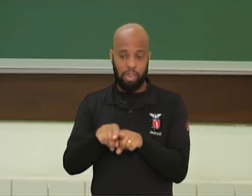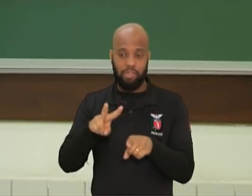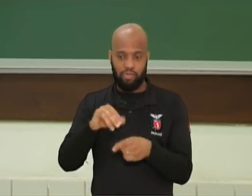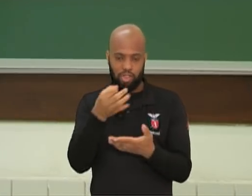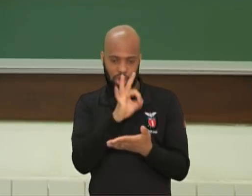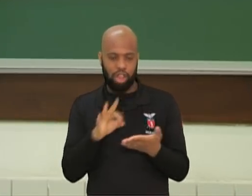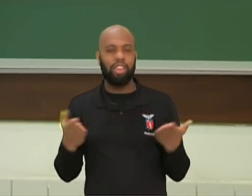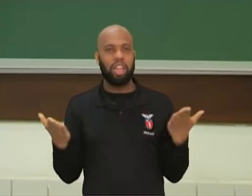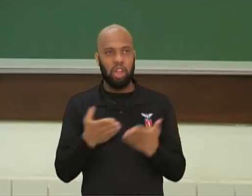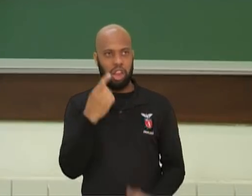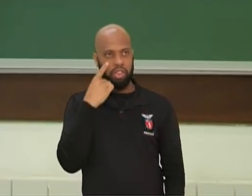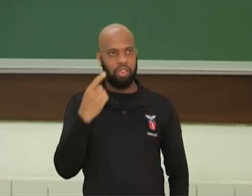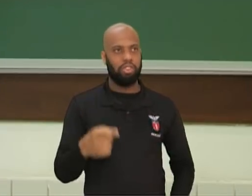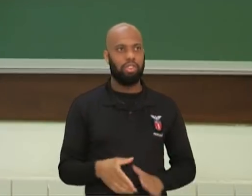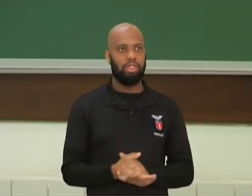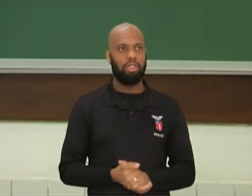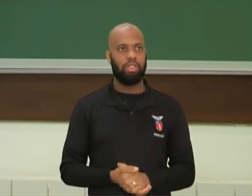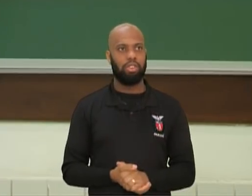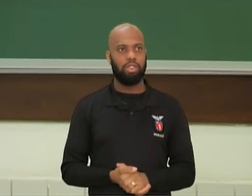correção agora.